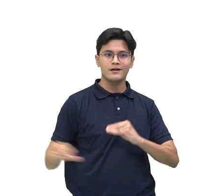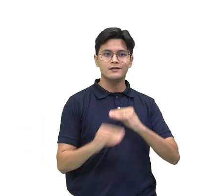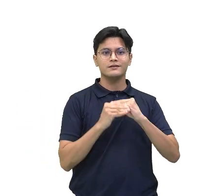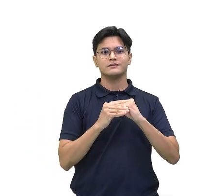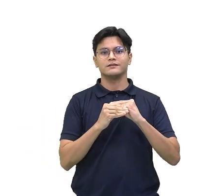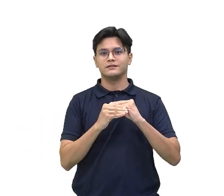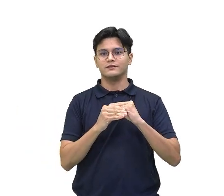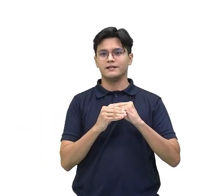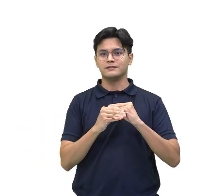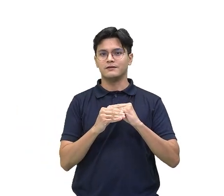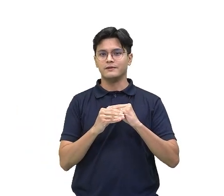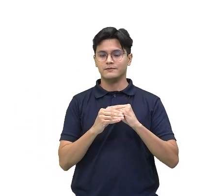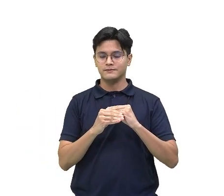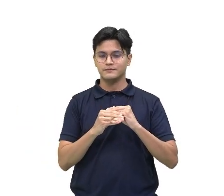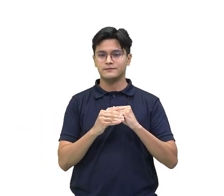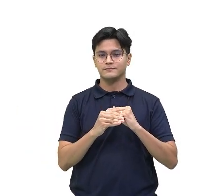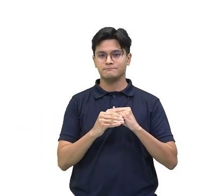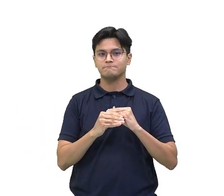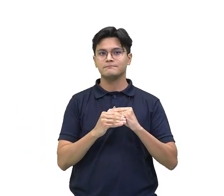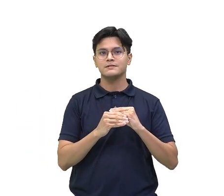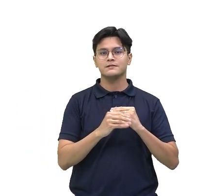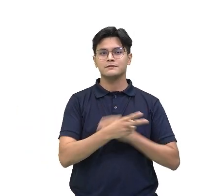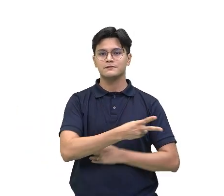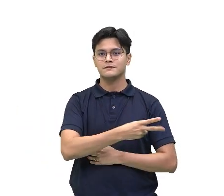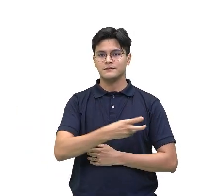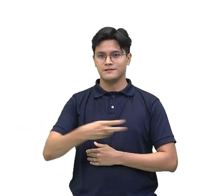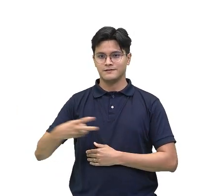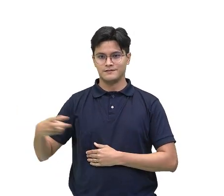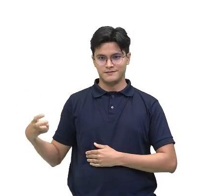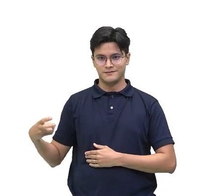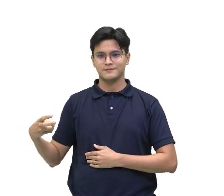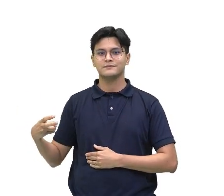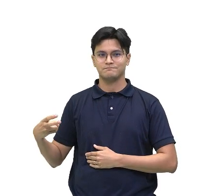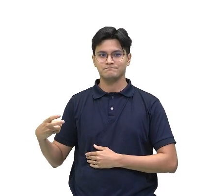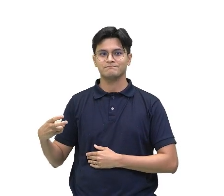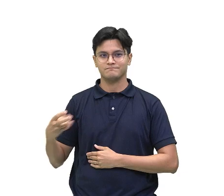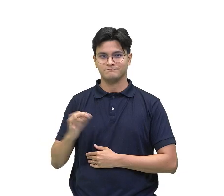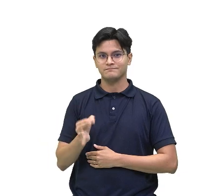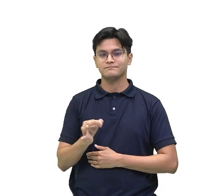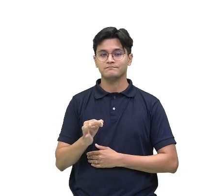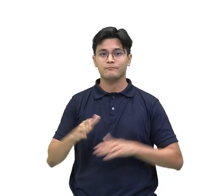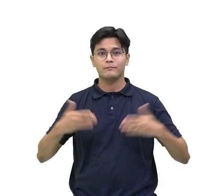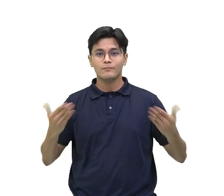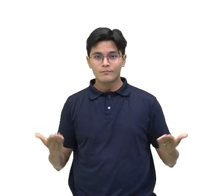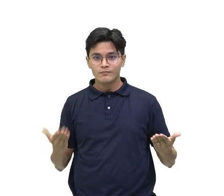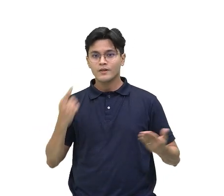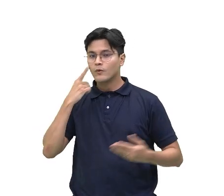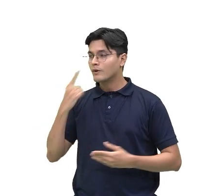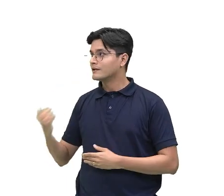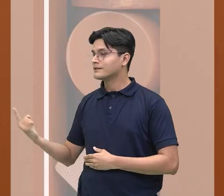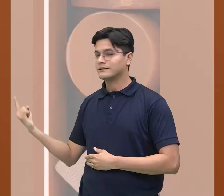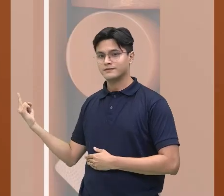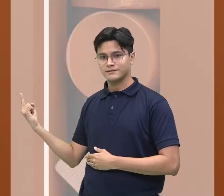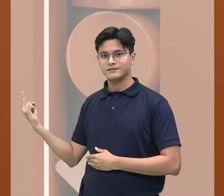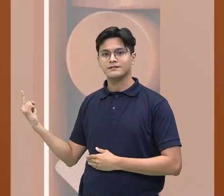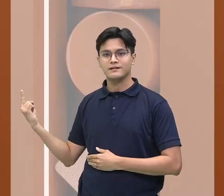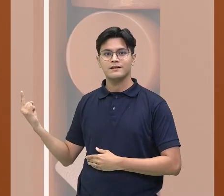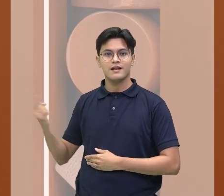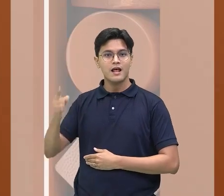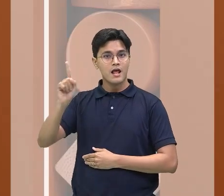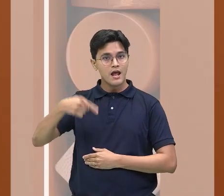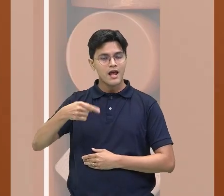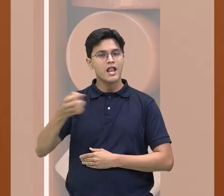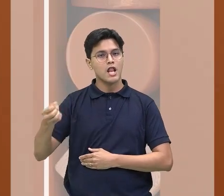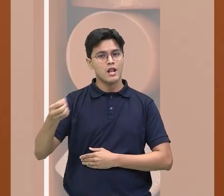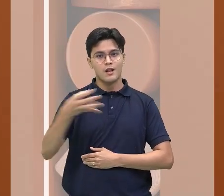um país, que foi a Indonésia, tá certo, gente? Então a Indonésia acaba sendo um